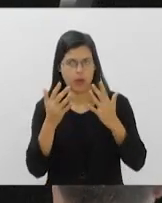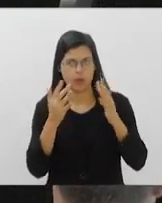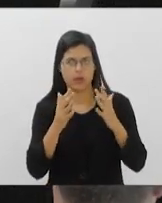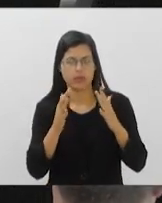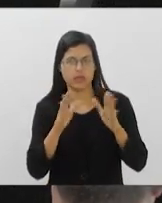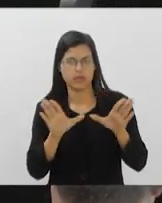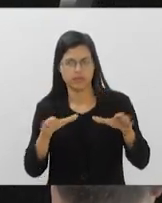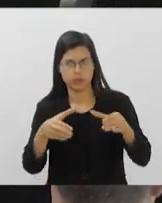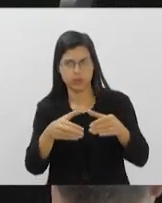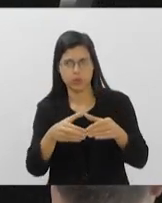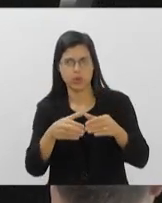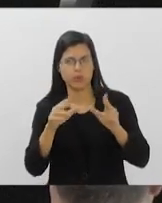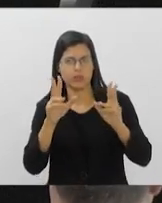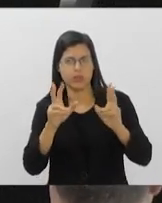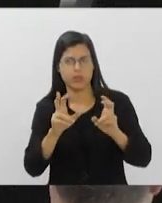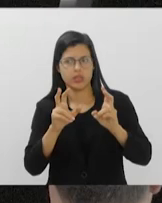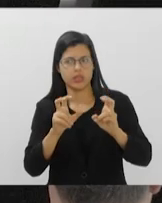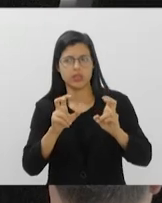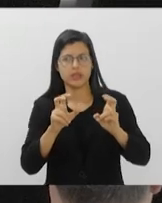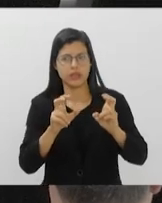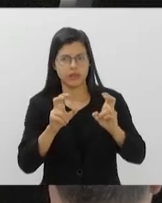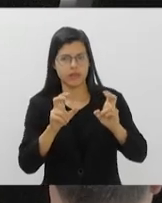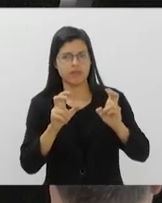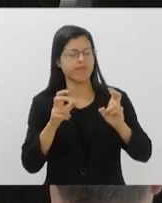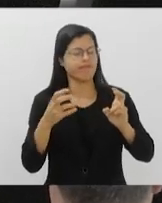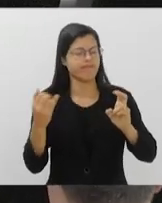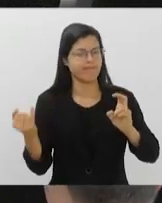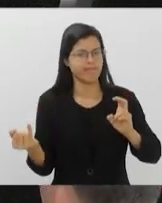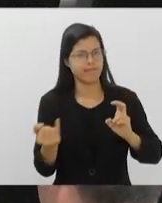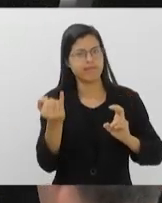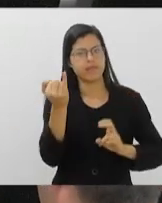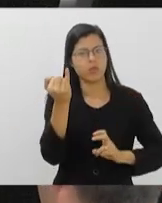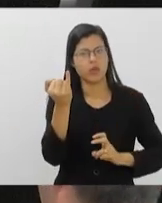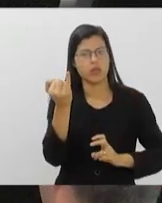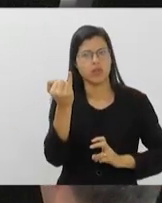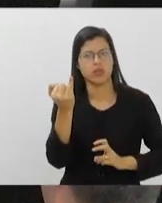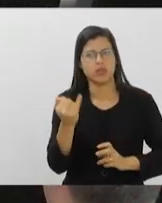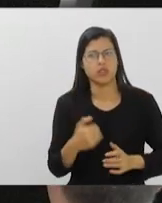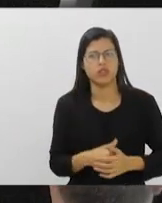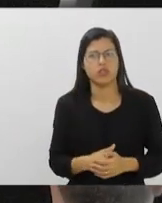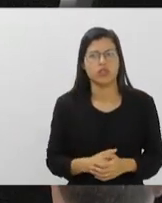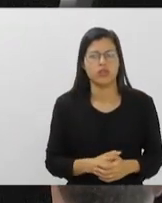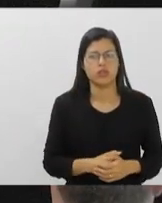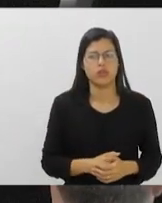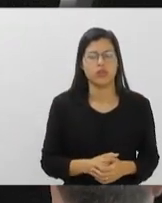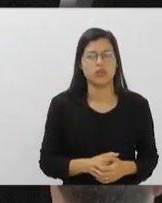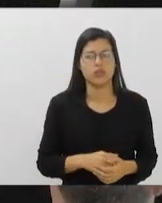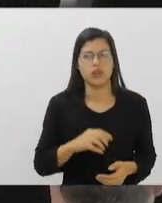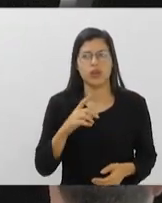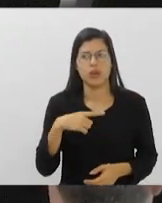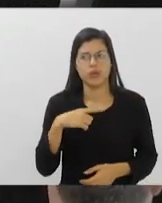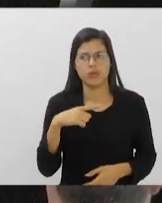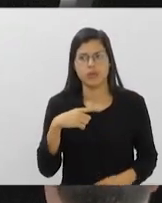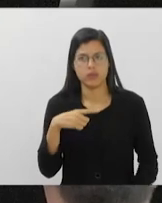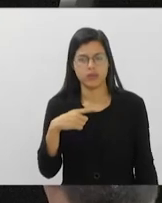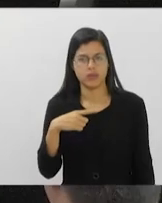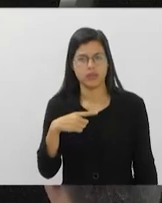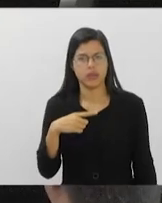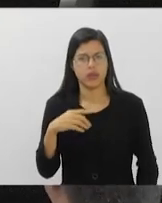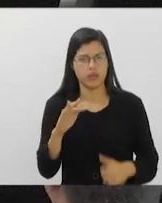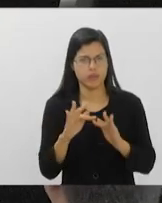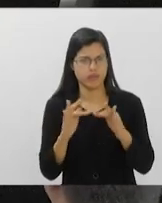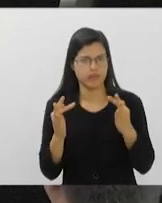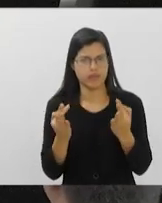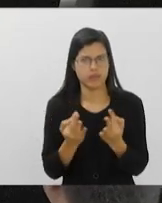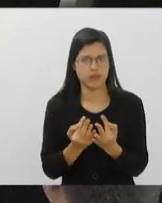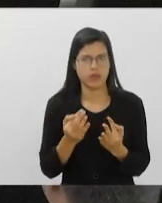frente o tema realmente muito significativo muito importante só uma observação eu tenho né da minha família